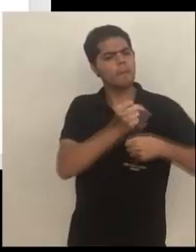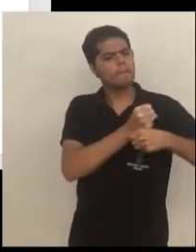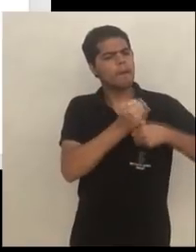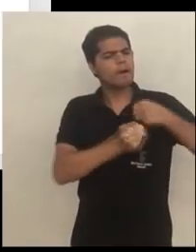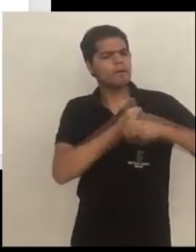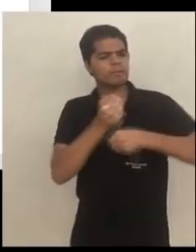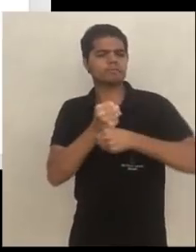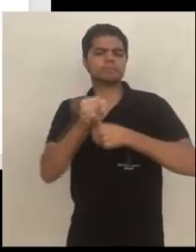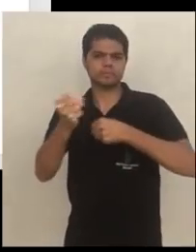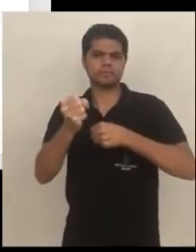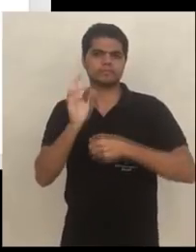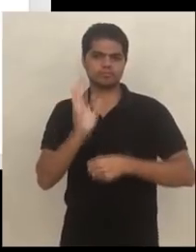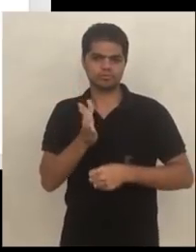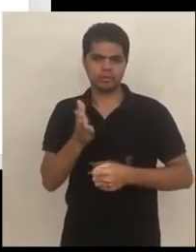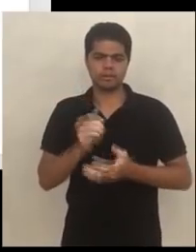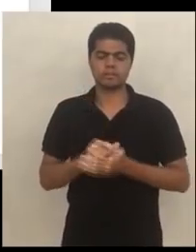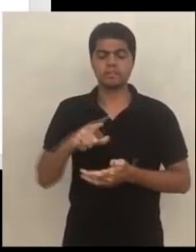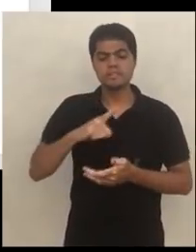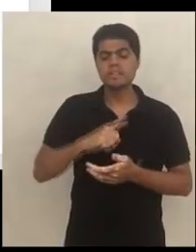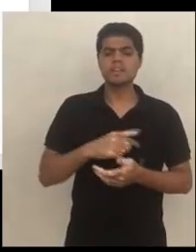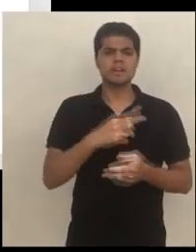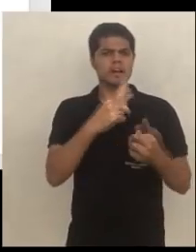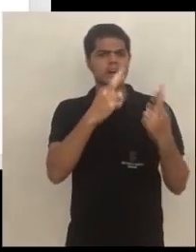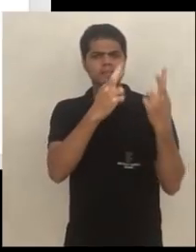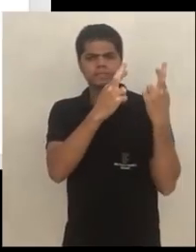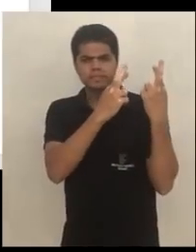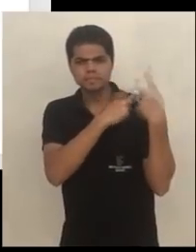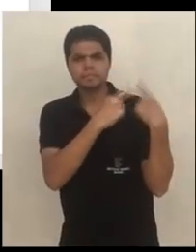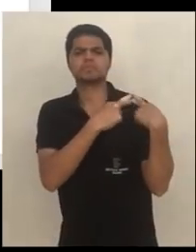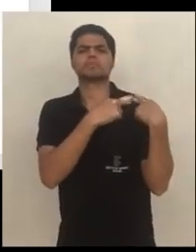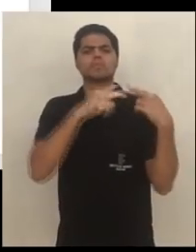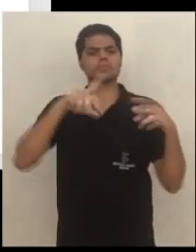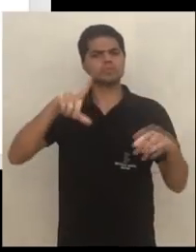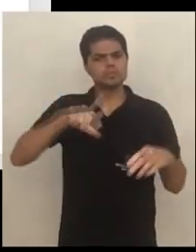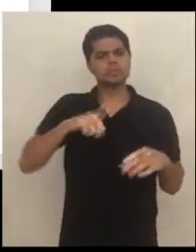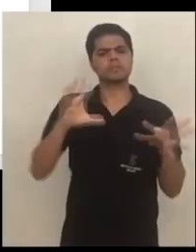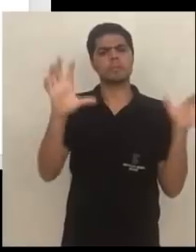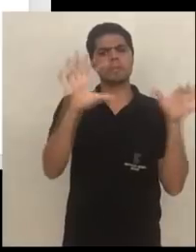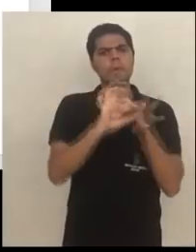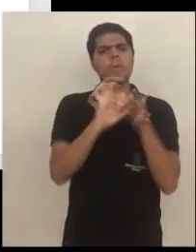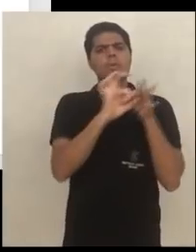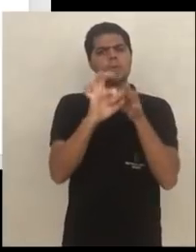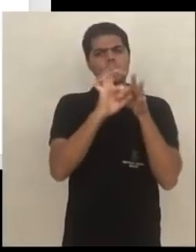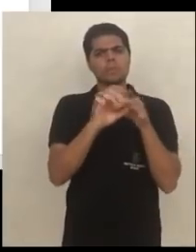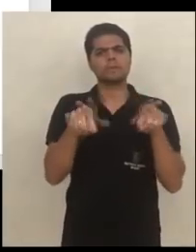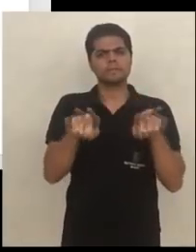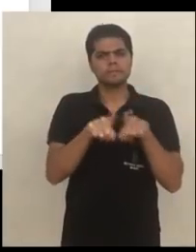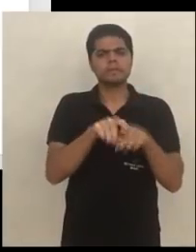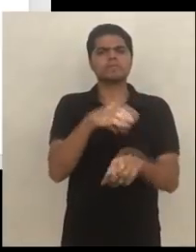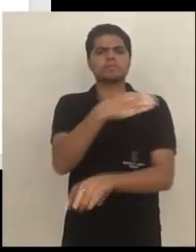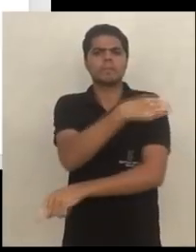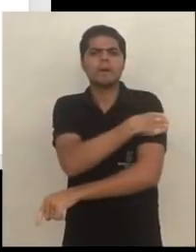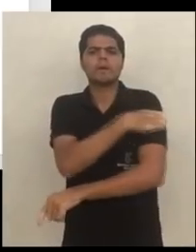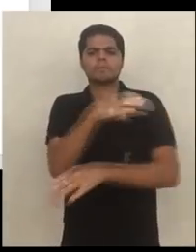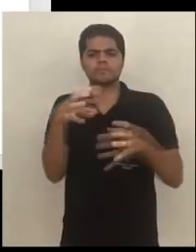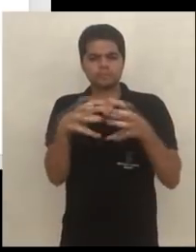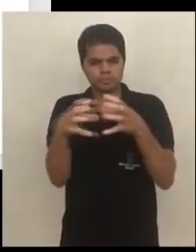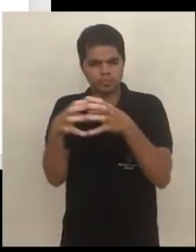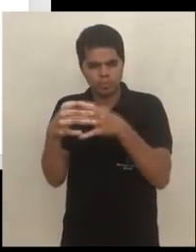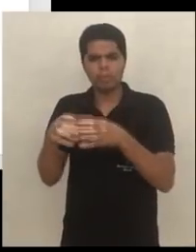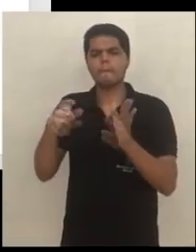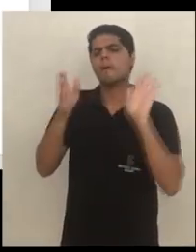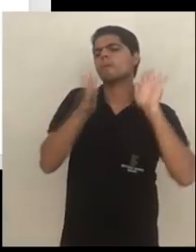que participam da Comissão de Produção Orgânica, eles podem participar, deliberar nas reuniões, propor